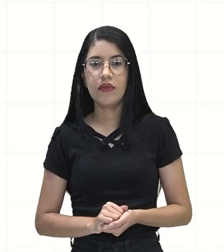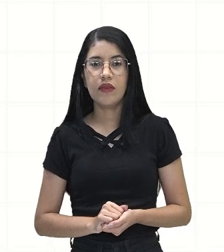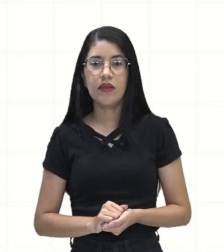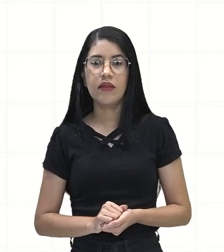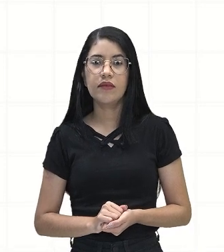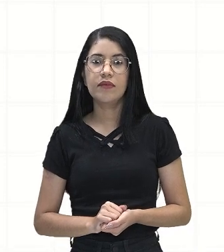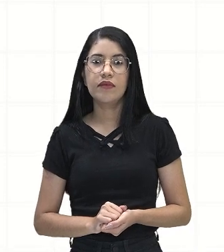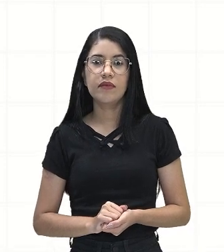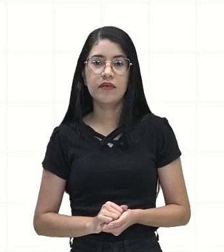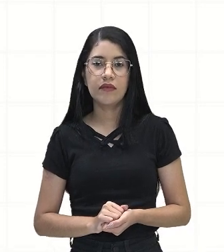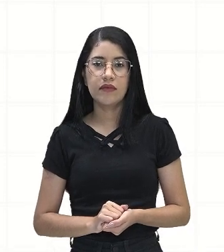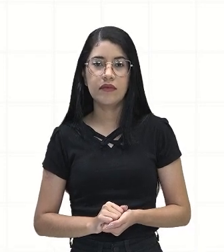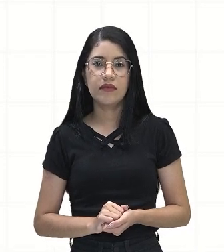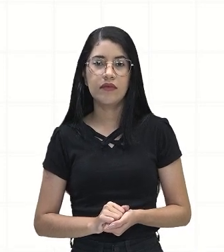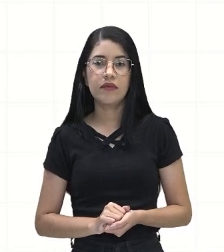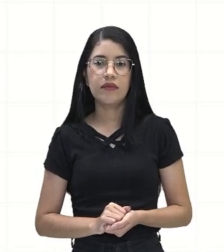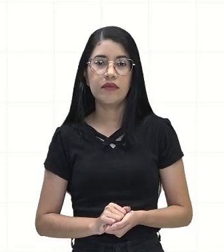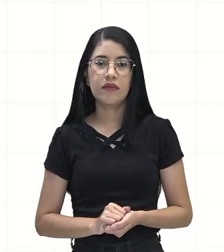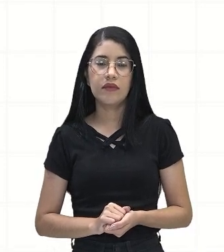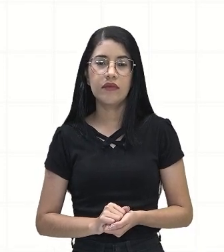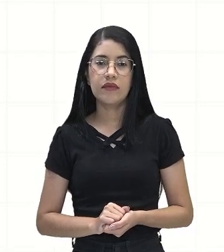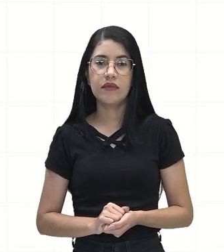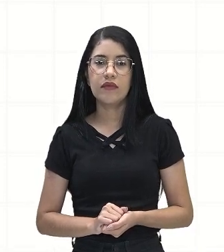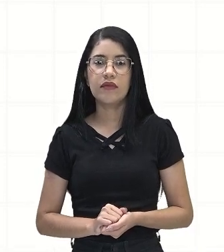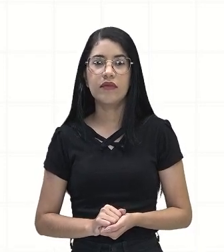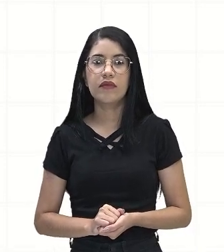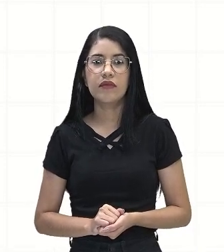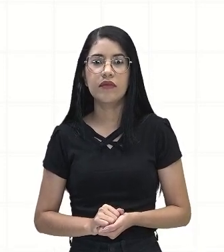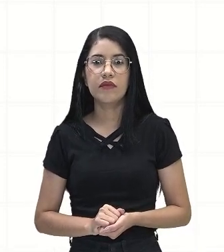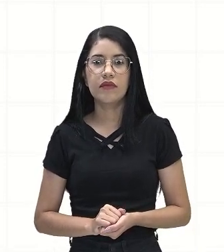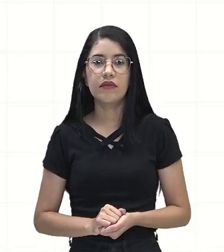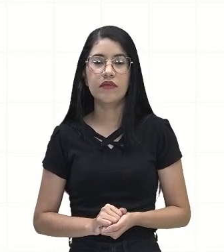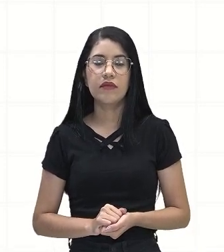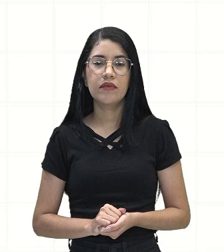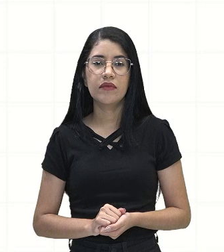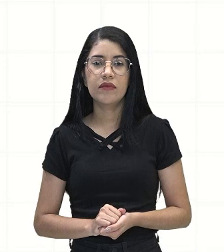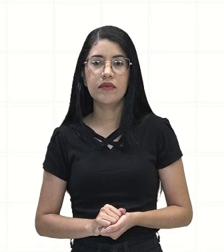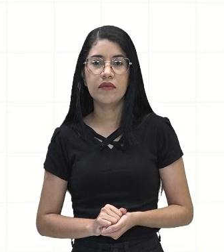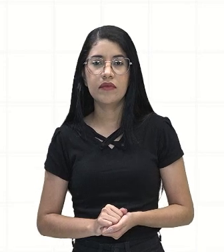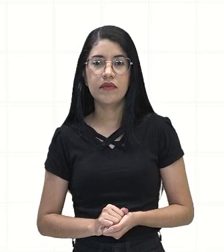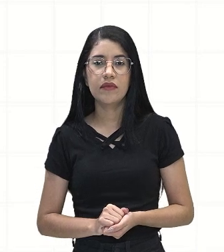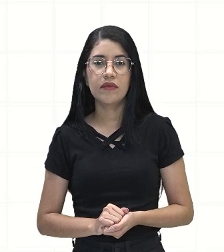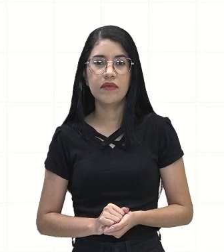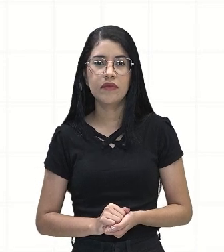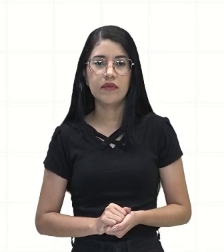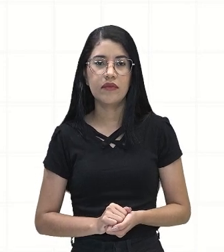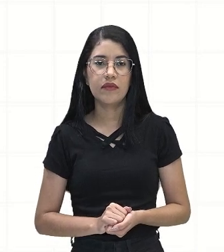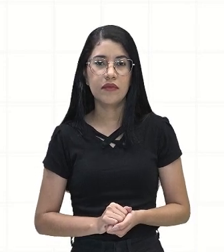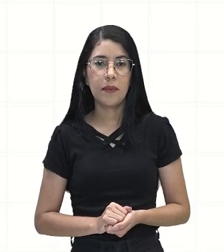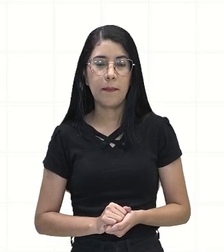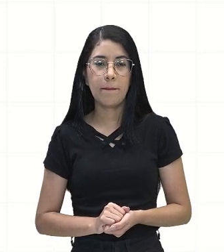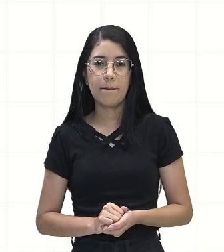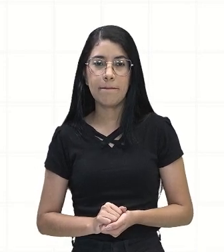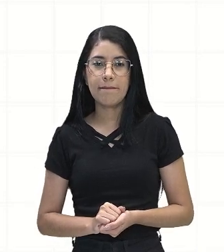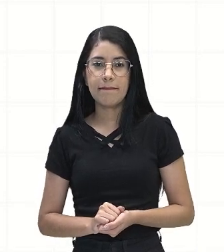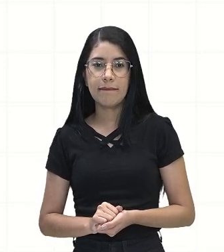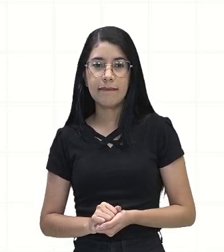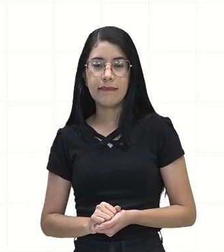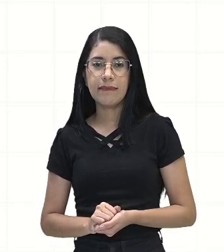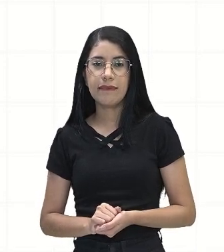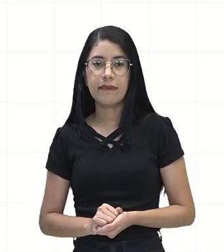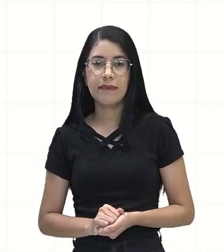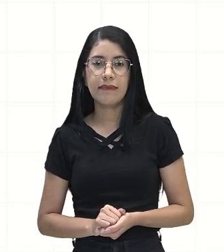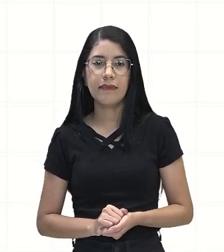ao produto das medidas dos segmentos, né? Ao produto das medidas